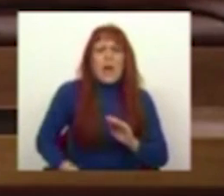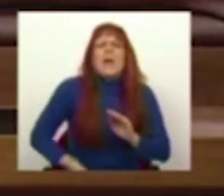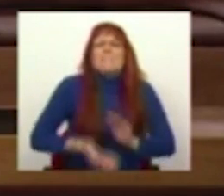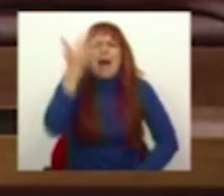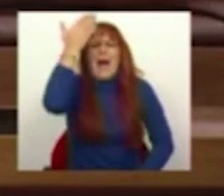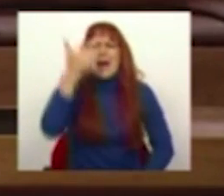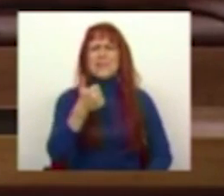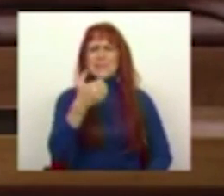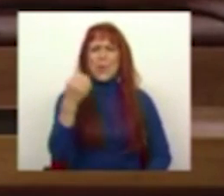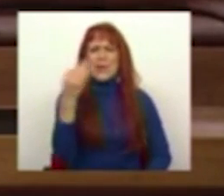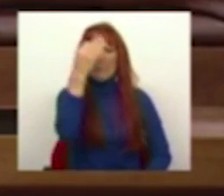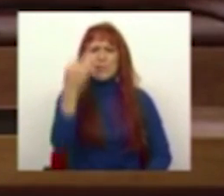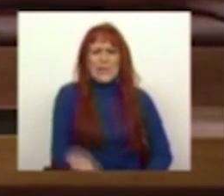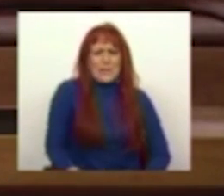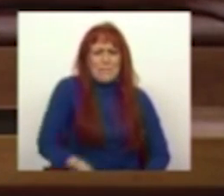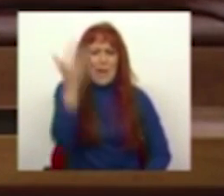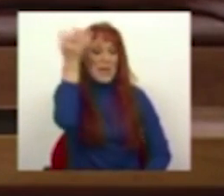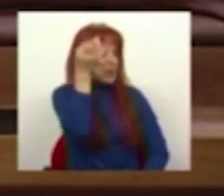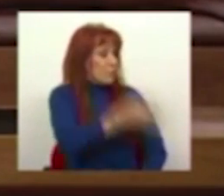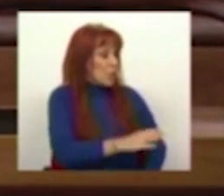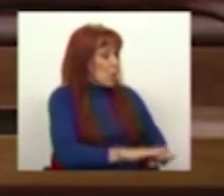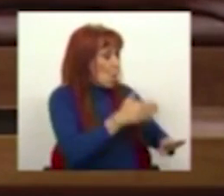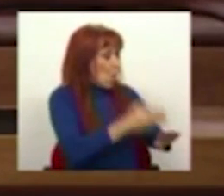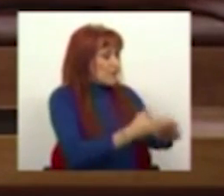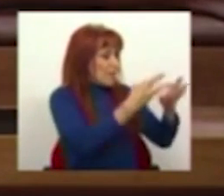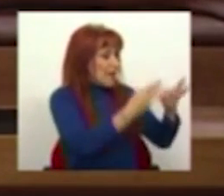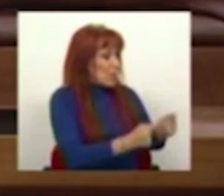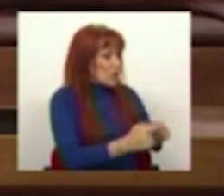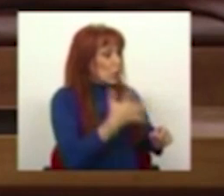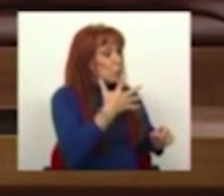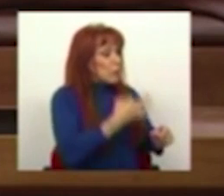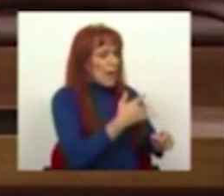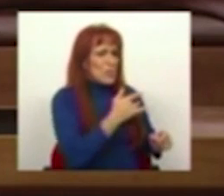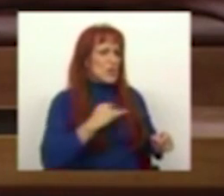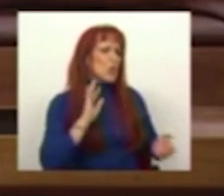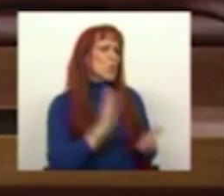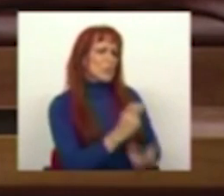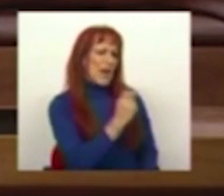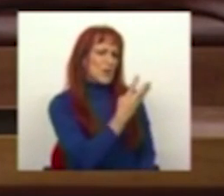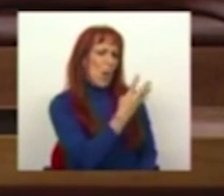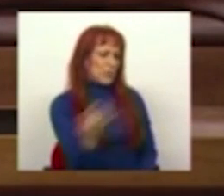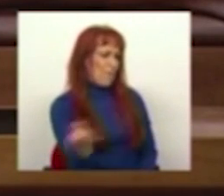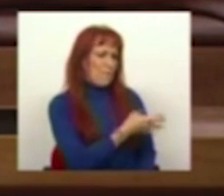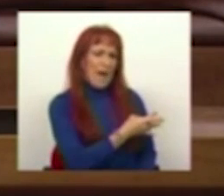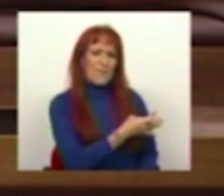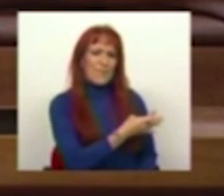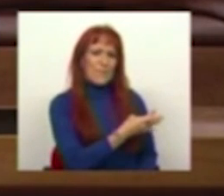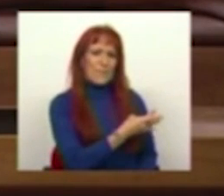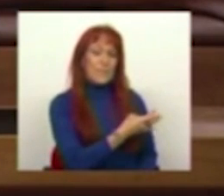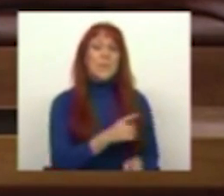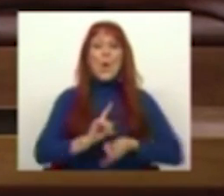de 50% do reforço do Orçamento Total da Saúde nos últimos 4 anos.